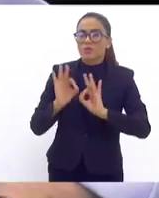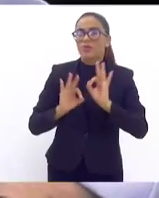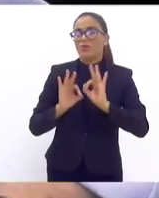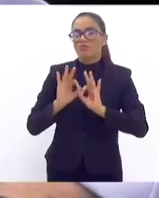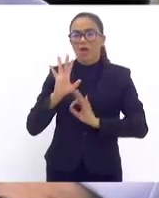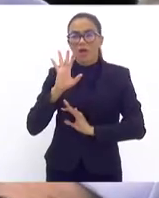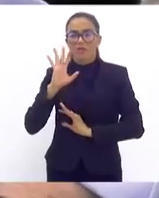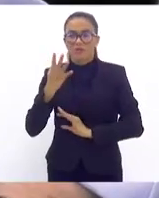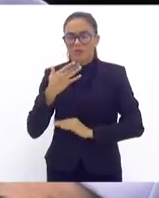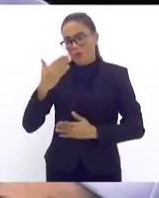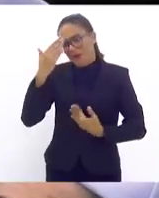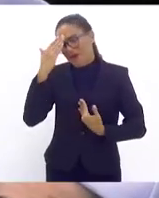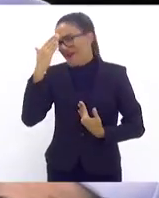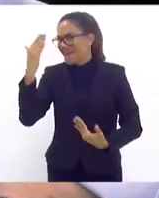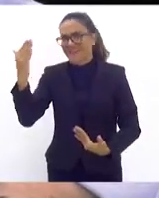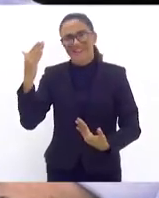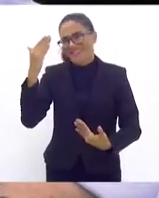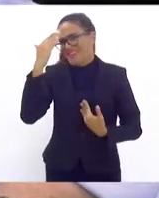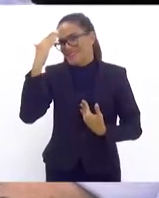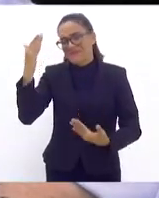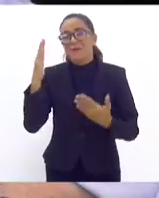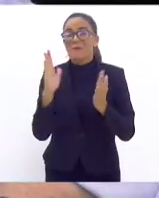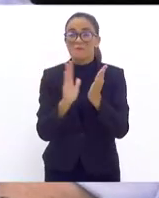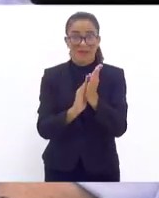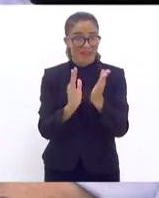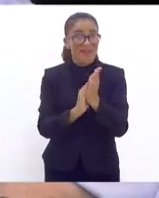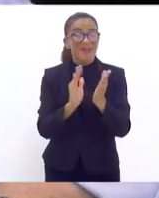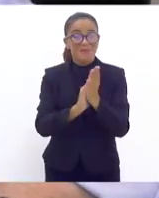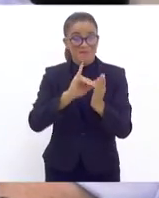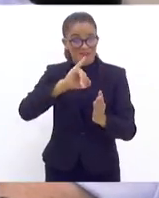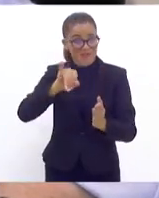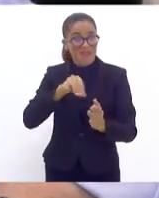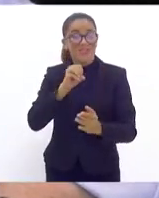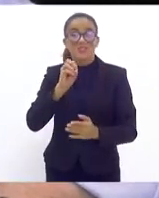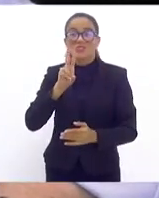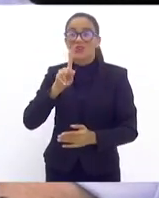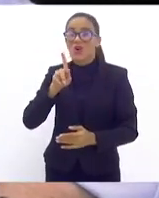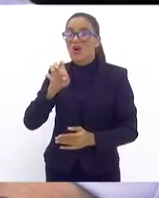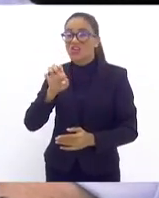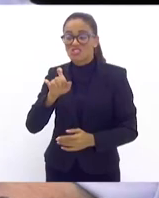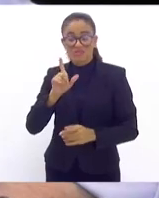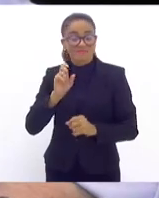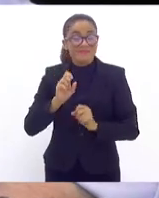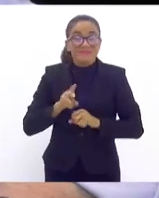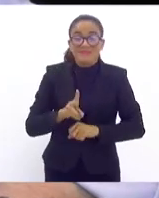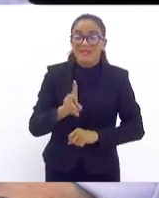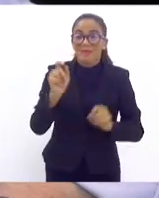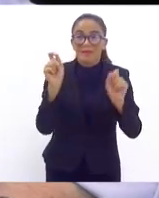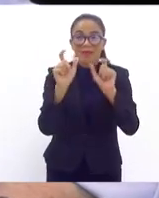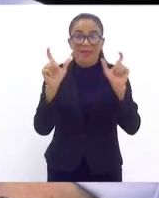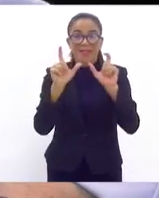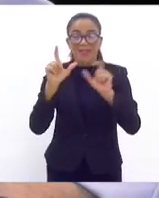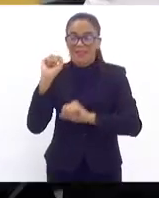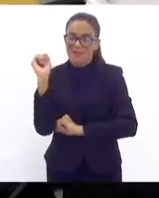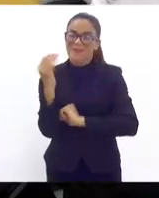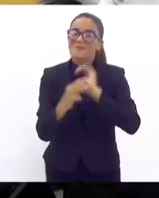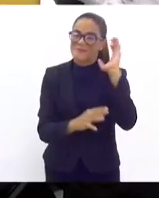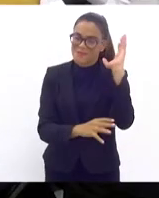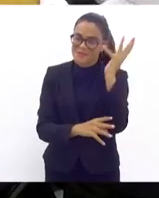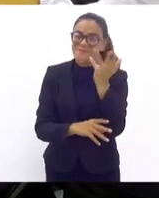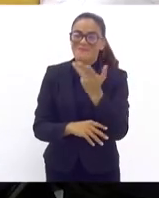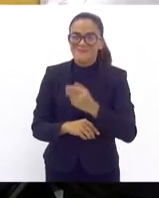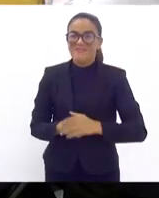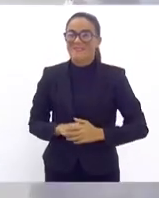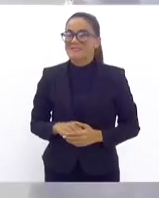problema agradeço. Algum. Obrigado, presidente. Tá no radar. Parabéns, Jorge Felipe Neto. Todo pedido de Vossa Excelência... Sempre atento ao meio ambiente. Todo pedido de